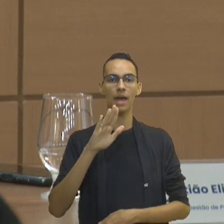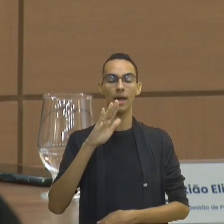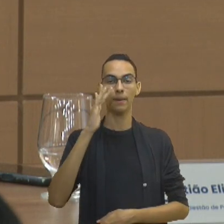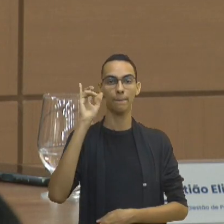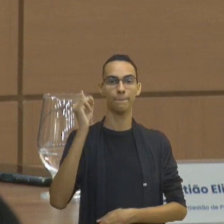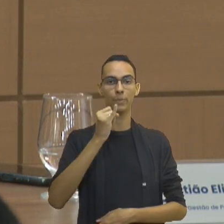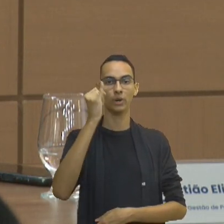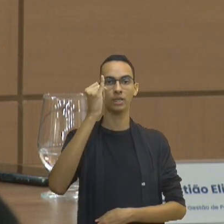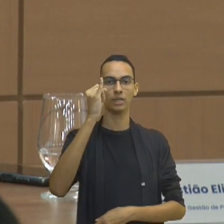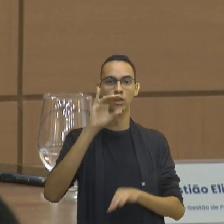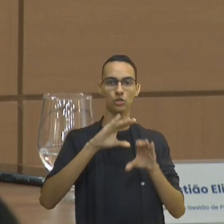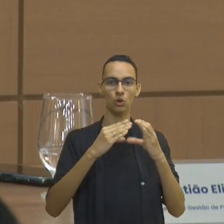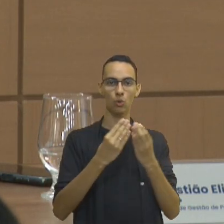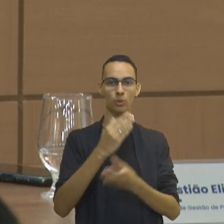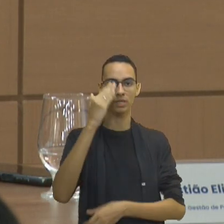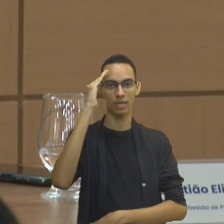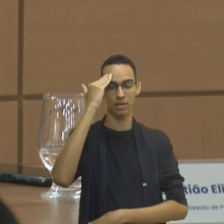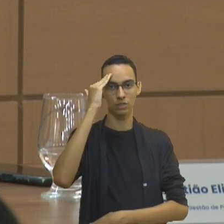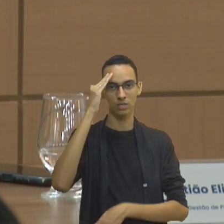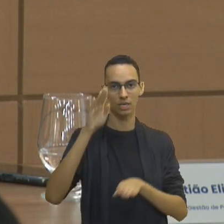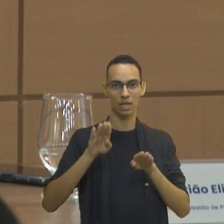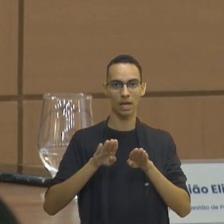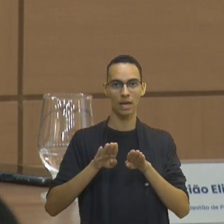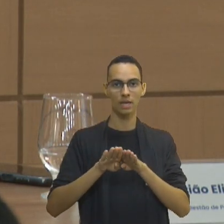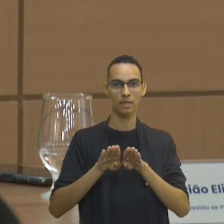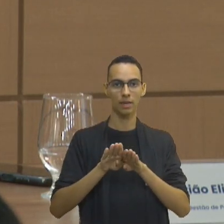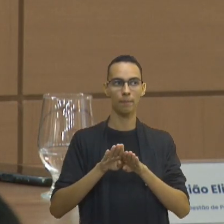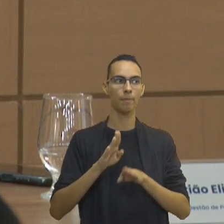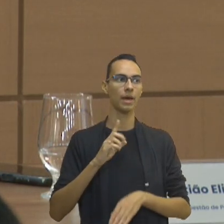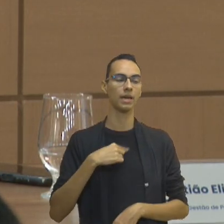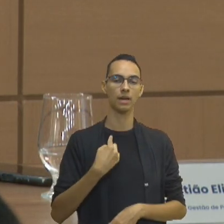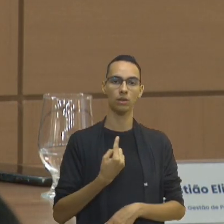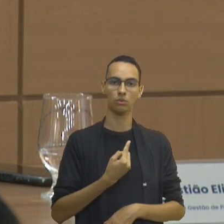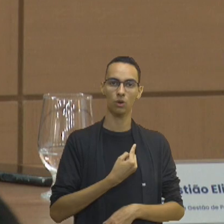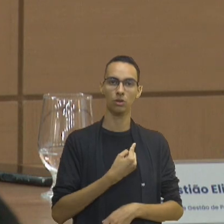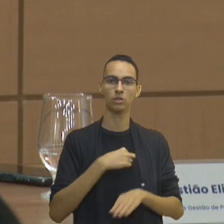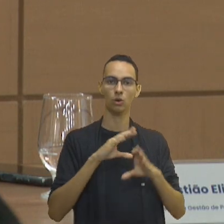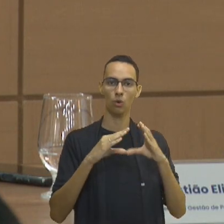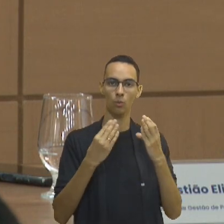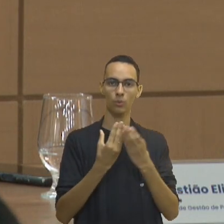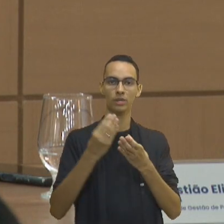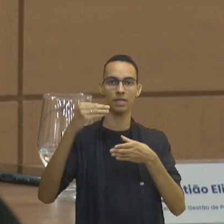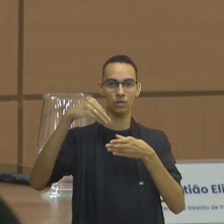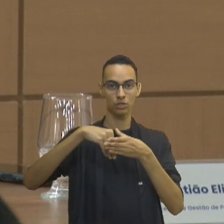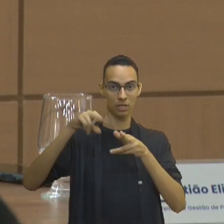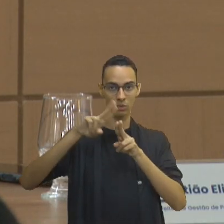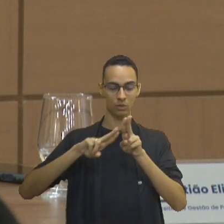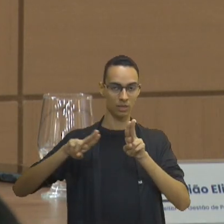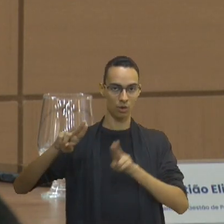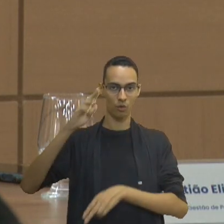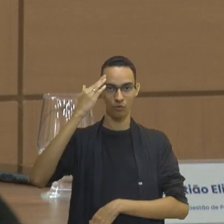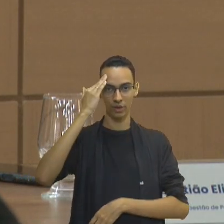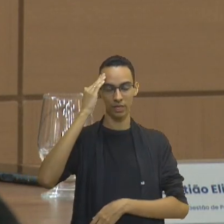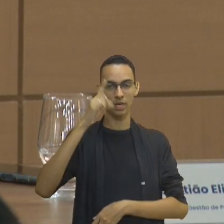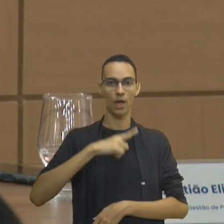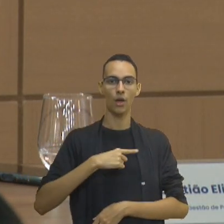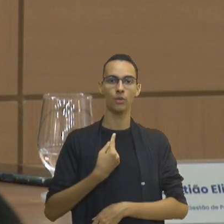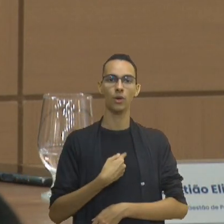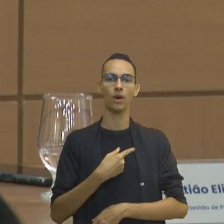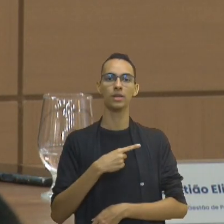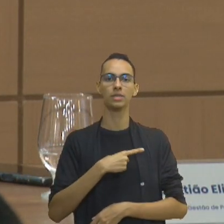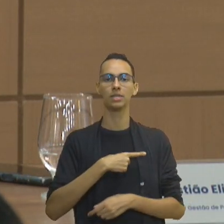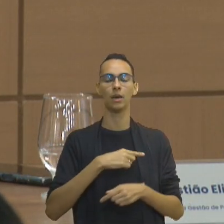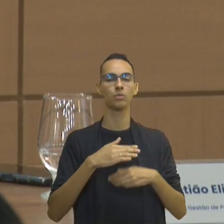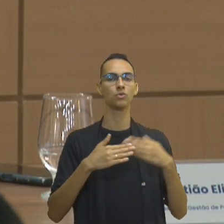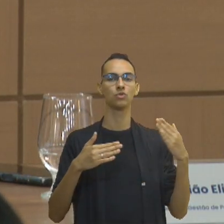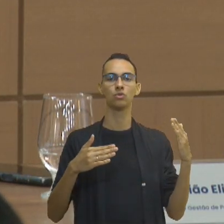que há uma heterogeneidade na vida acadêmica. Nós temos unidades de toda a natureza. Então,